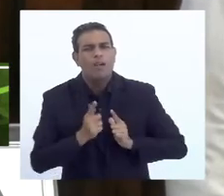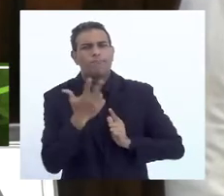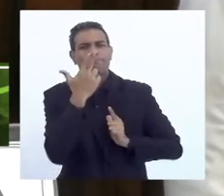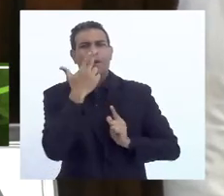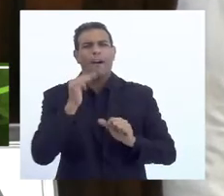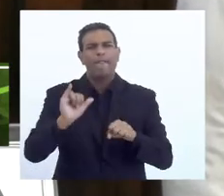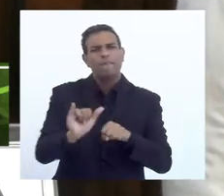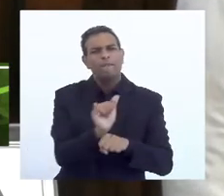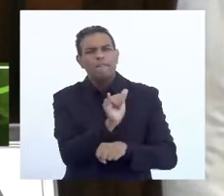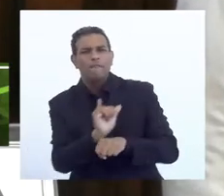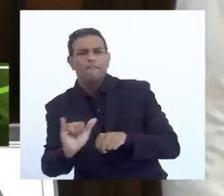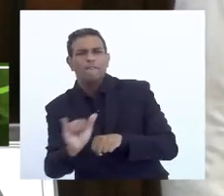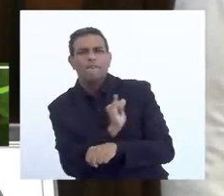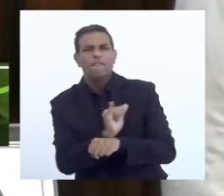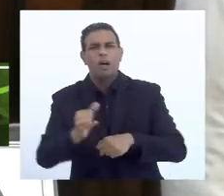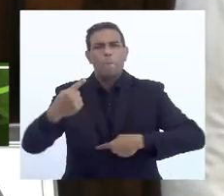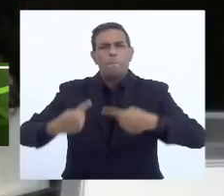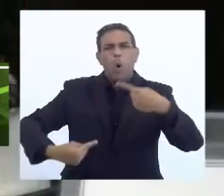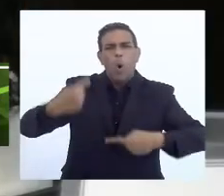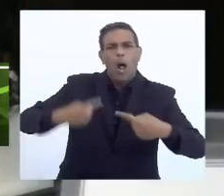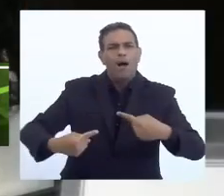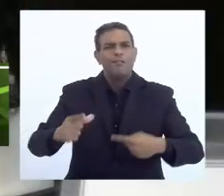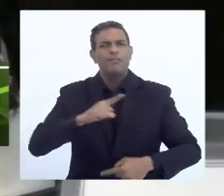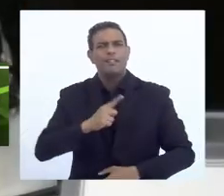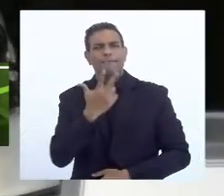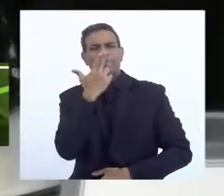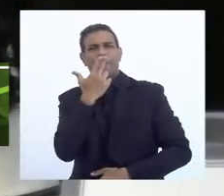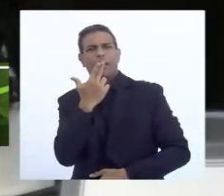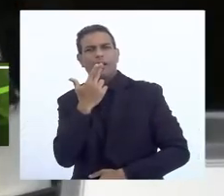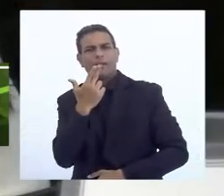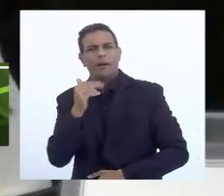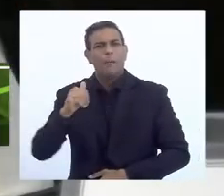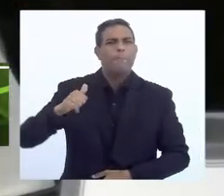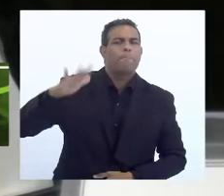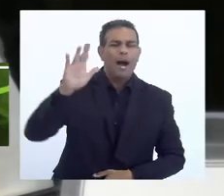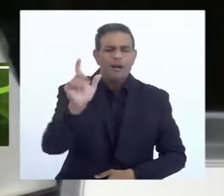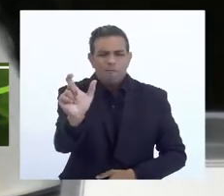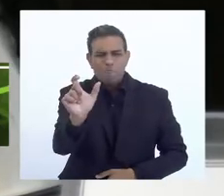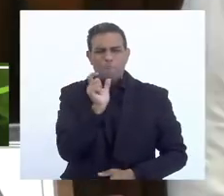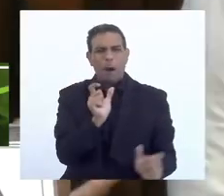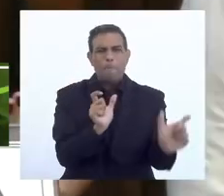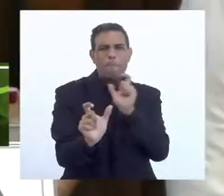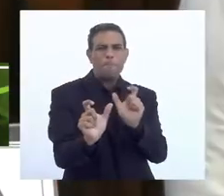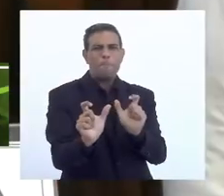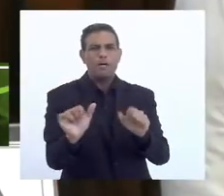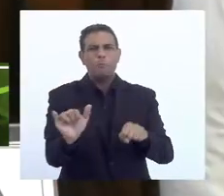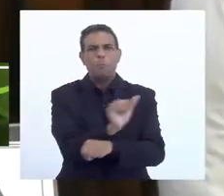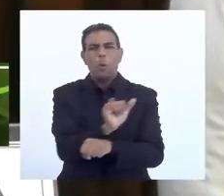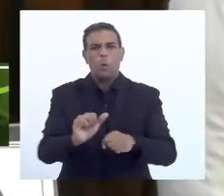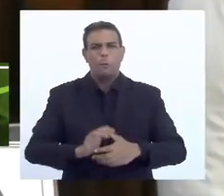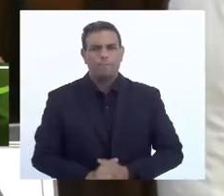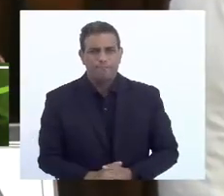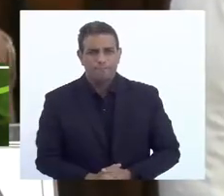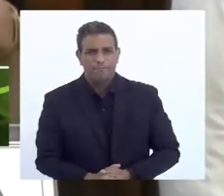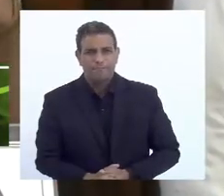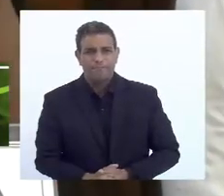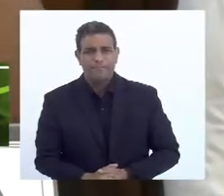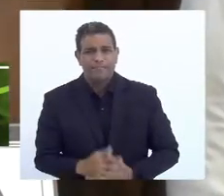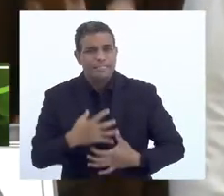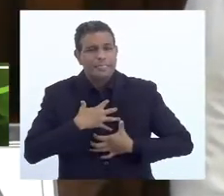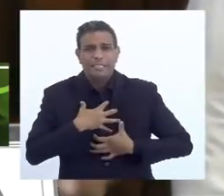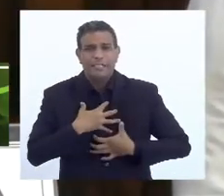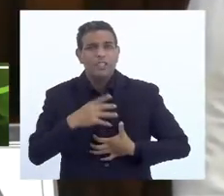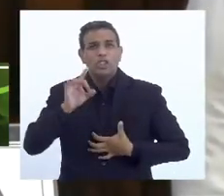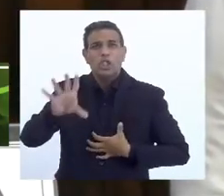de operar a política que nos tem como elementos centrais de enfrentamento. E nós, então, não